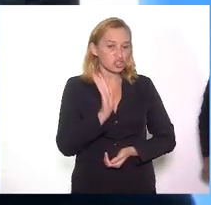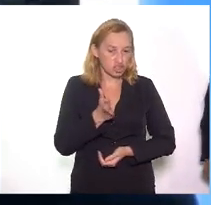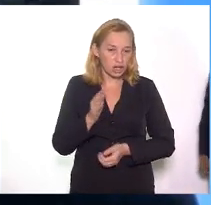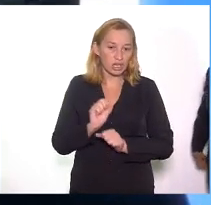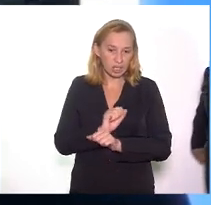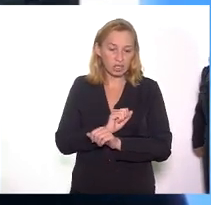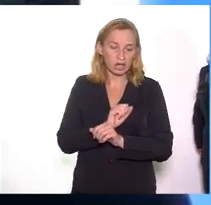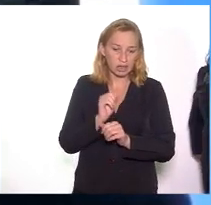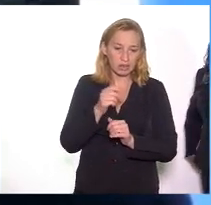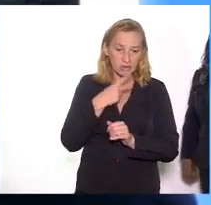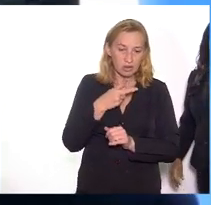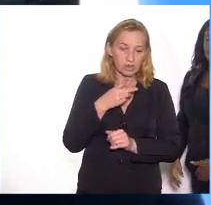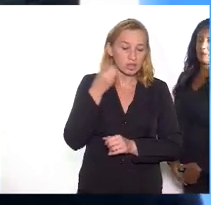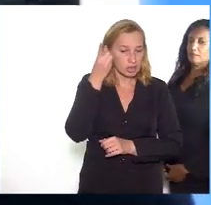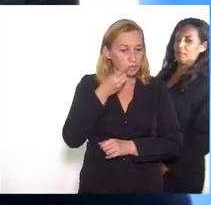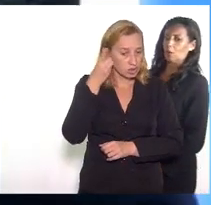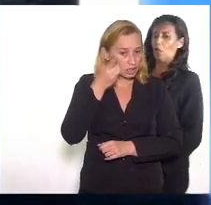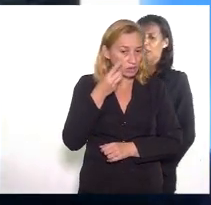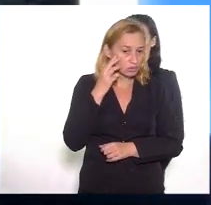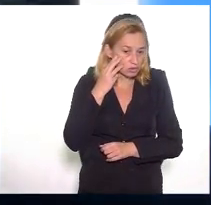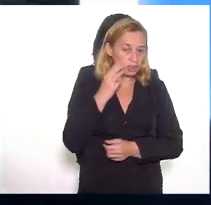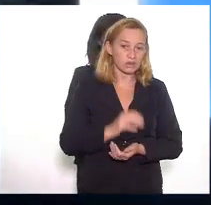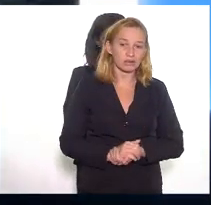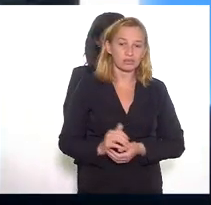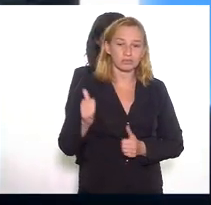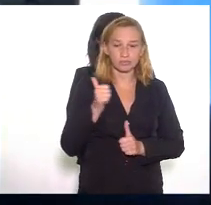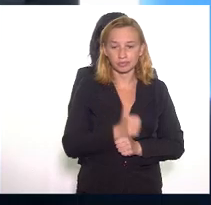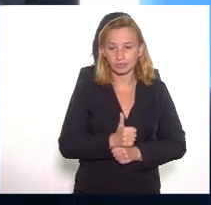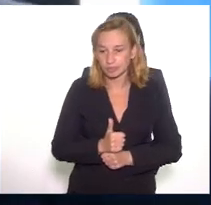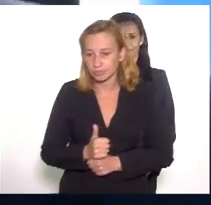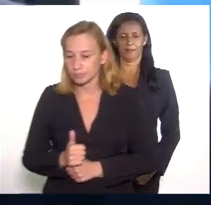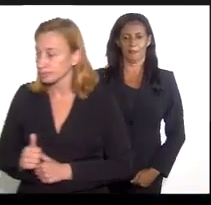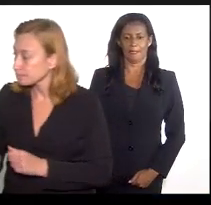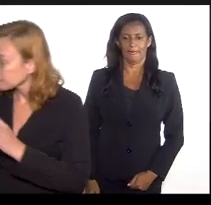queria colher o parecer do deputado Valdeck.